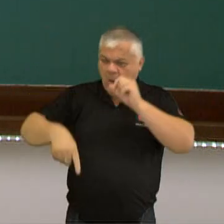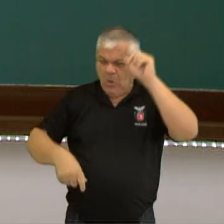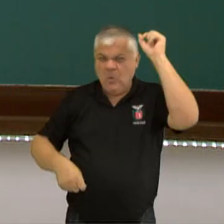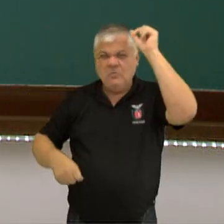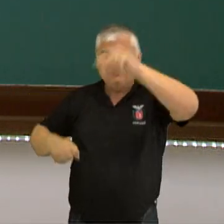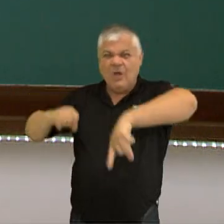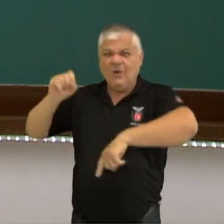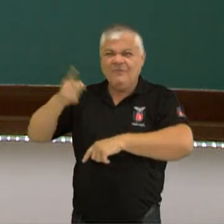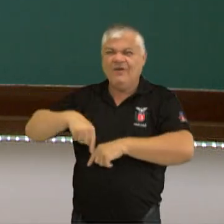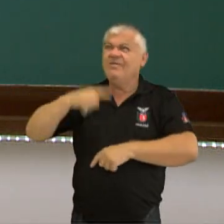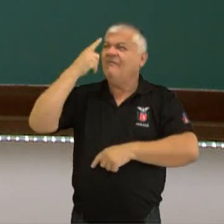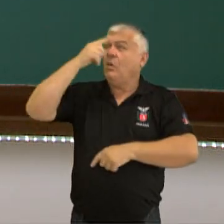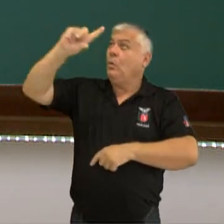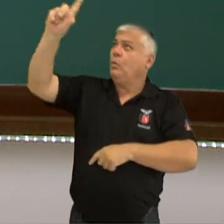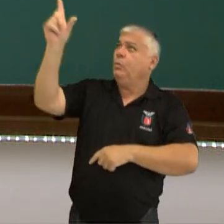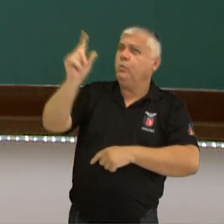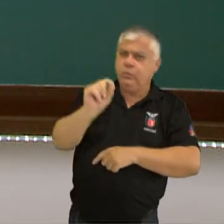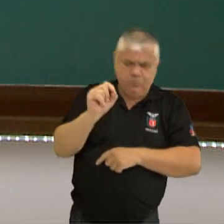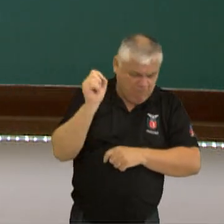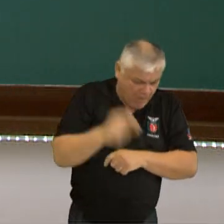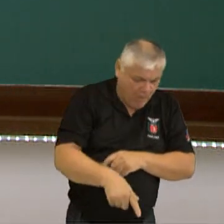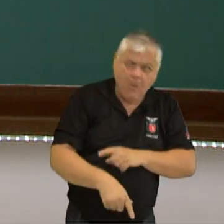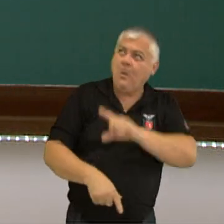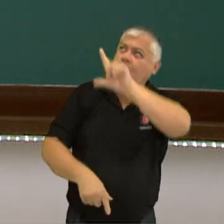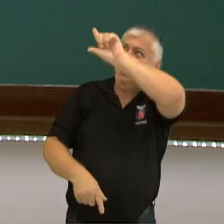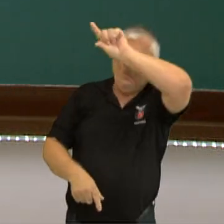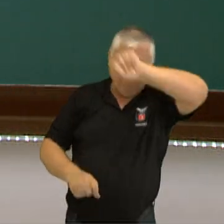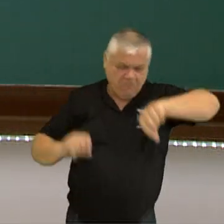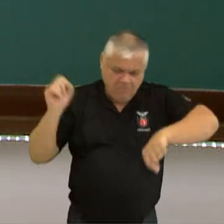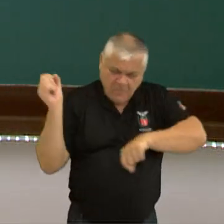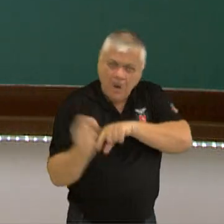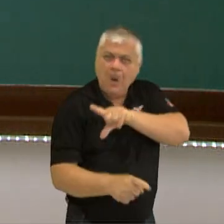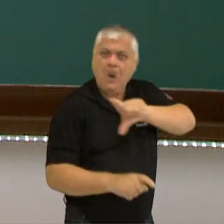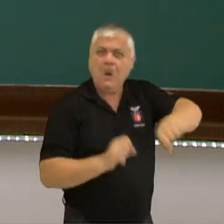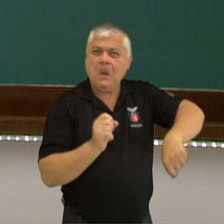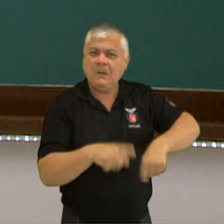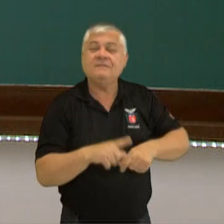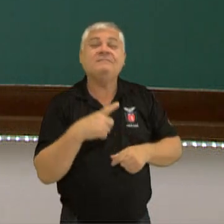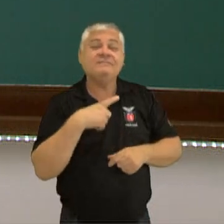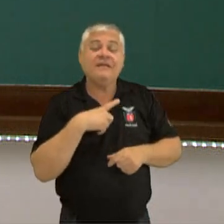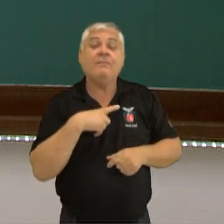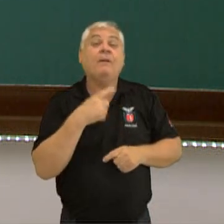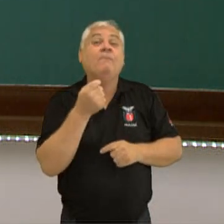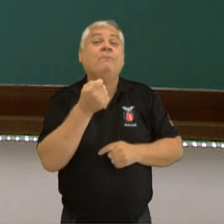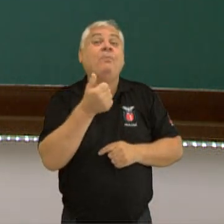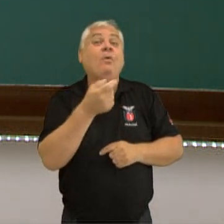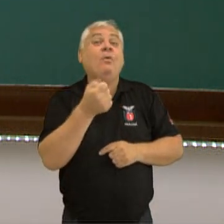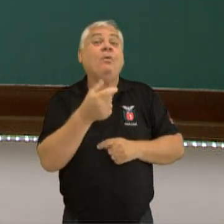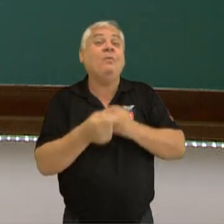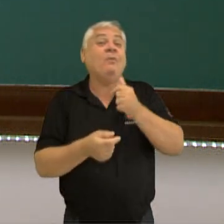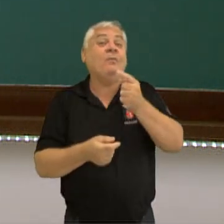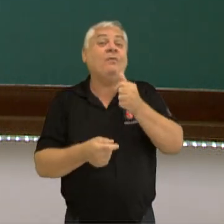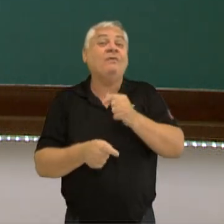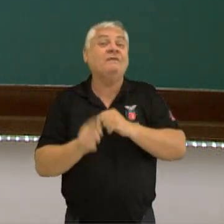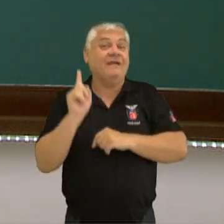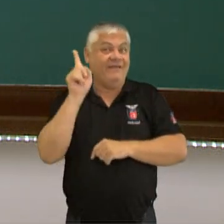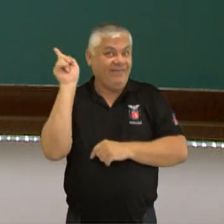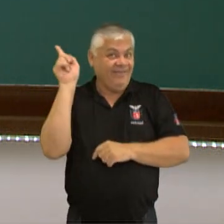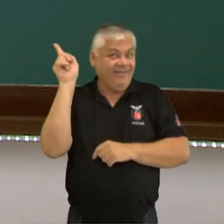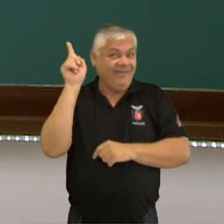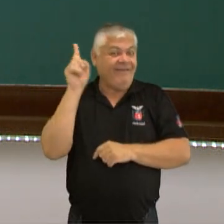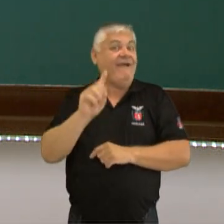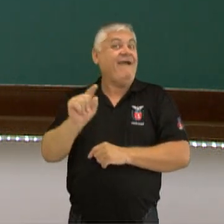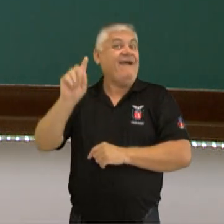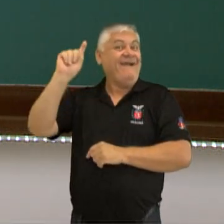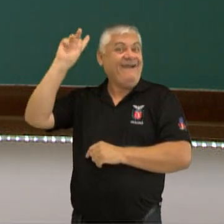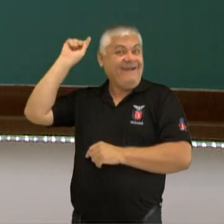nosso planeta? Caem, porém, numa menor quantidade. Então, esse é o planeta na sua origem, com